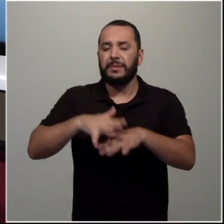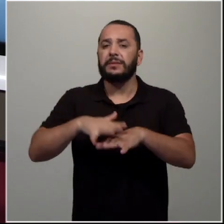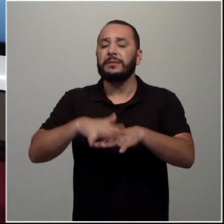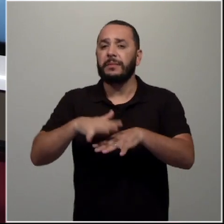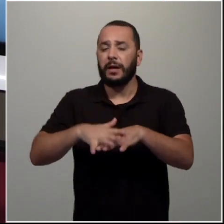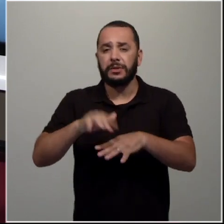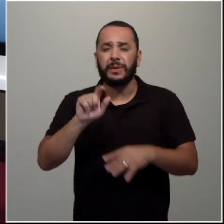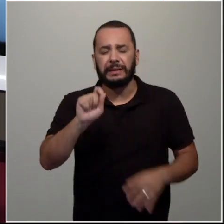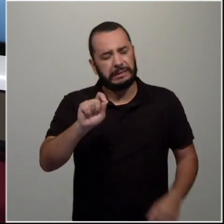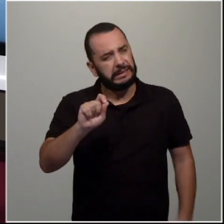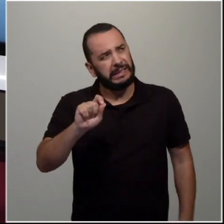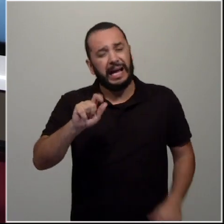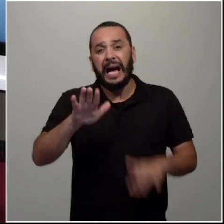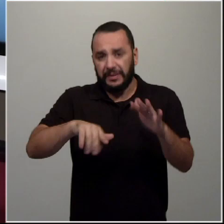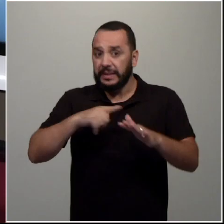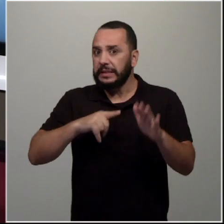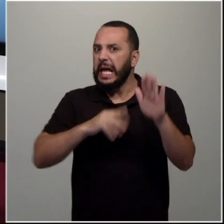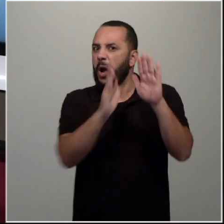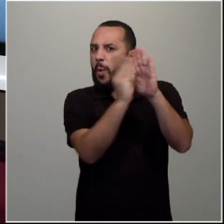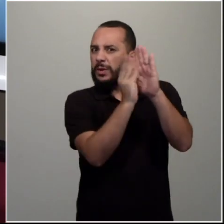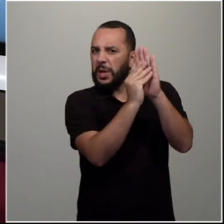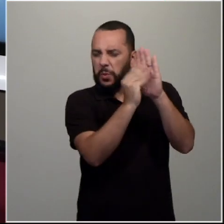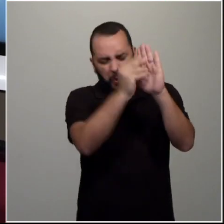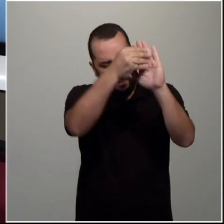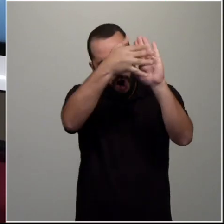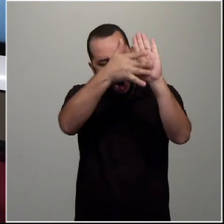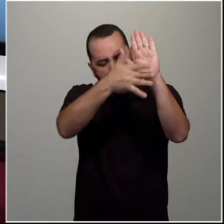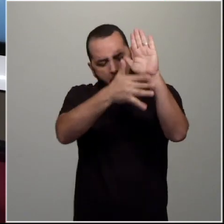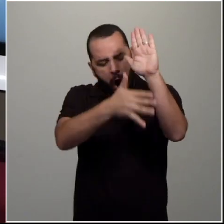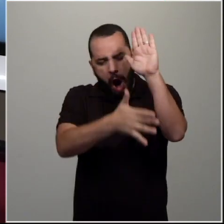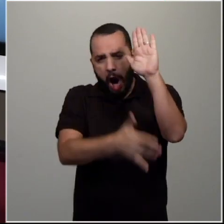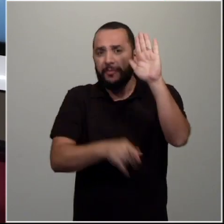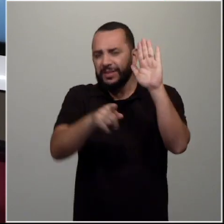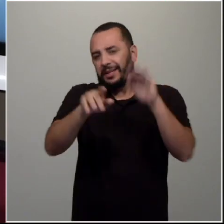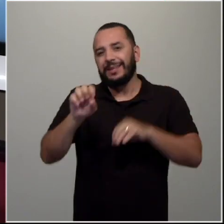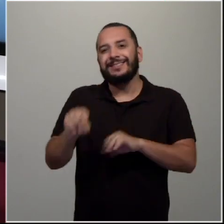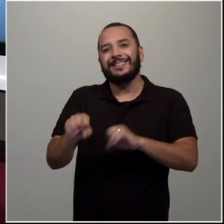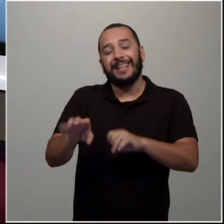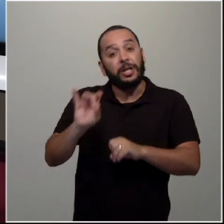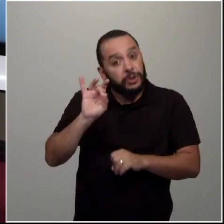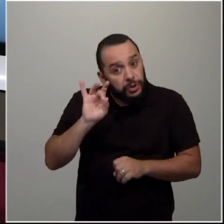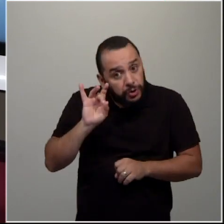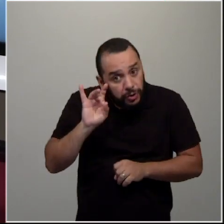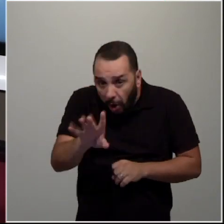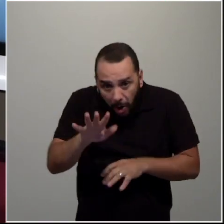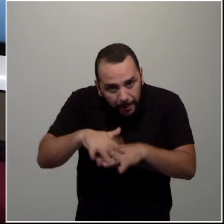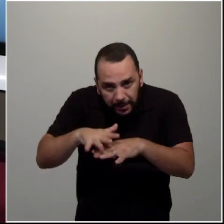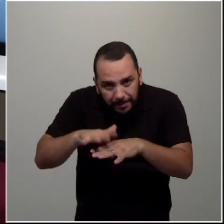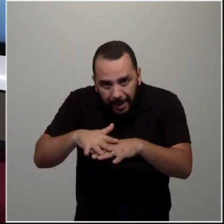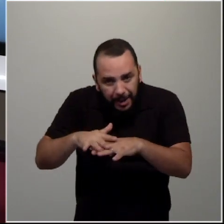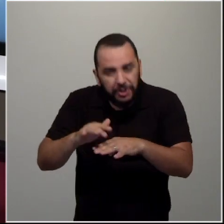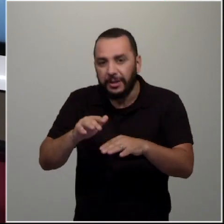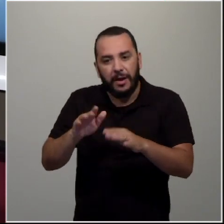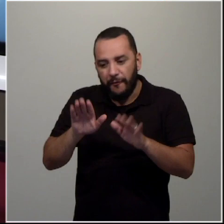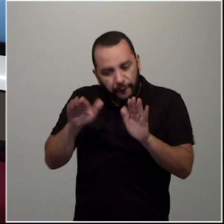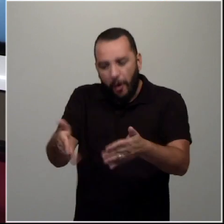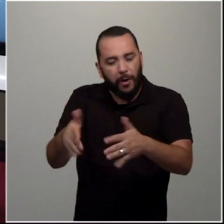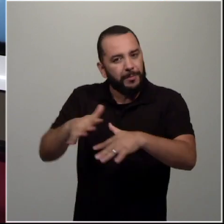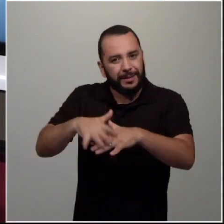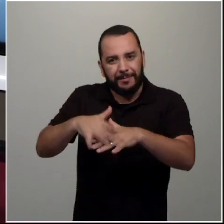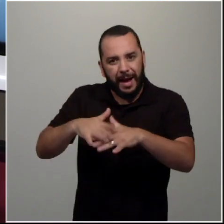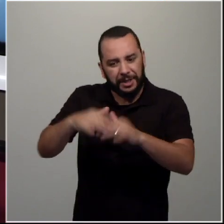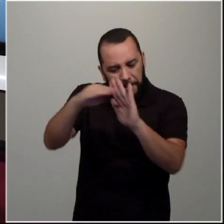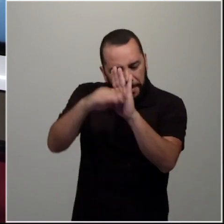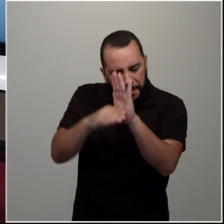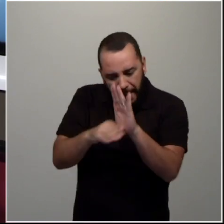acaba tendo mais conteúdos ainda porque você não vai ensinar só matemática os conteúdos matemáticos e os procedimentos matemáticos